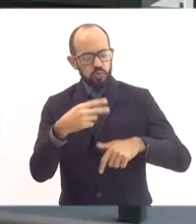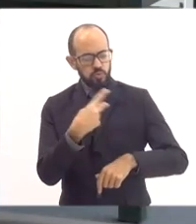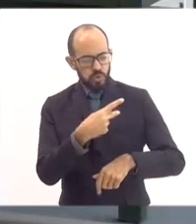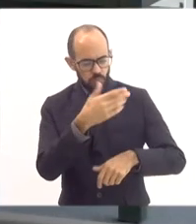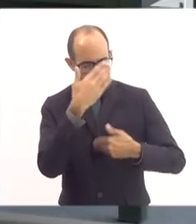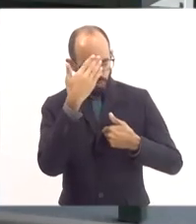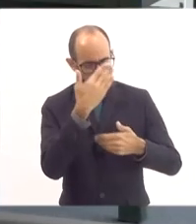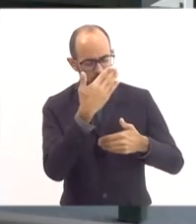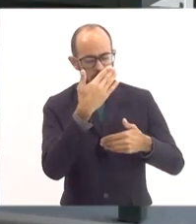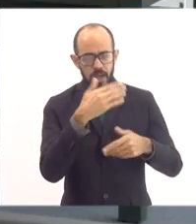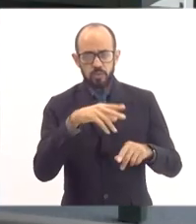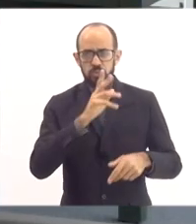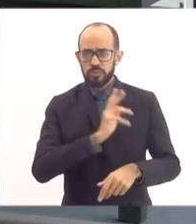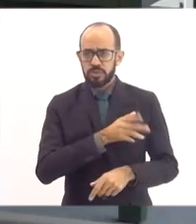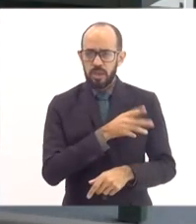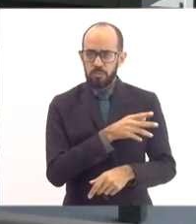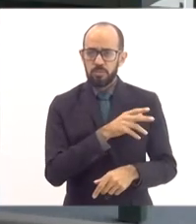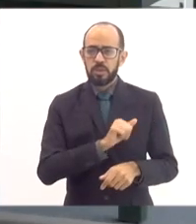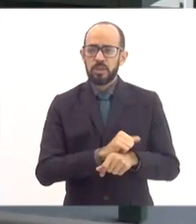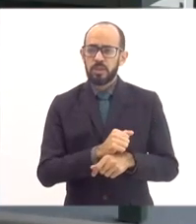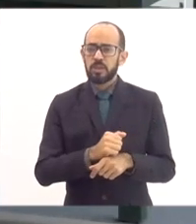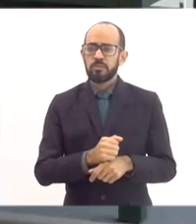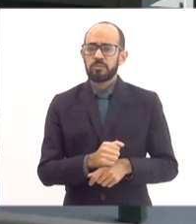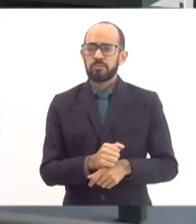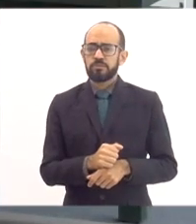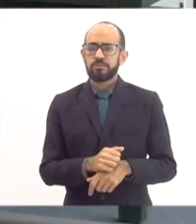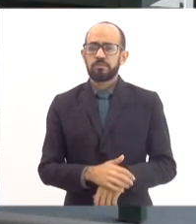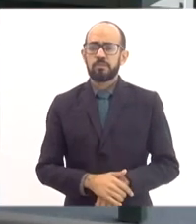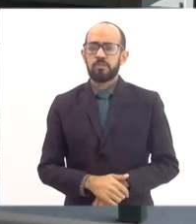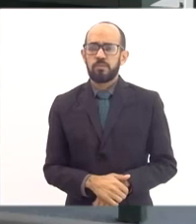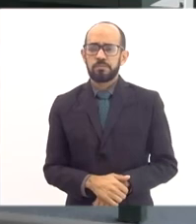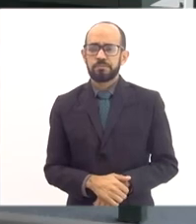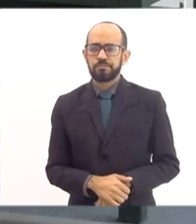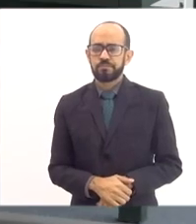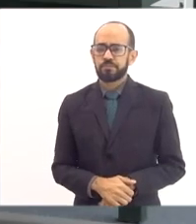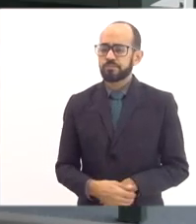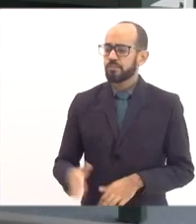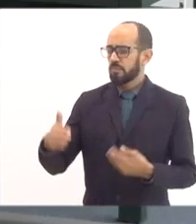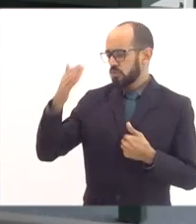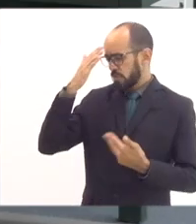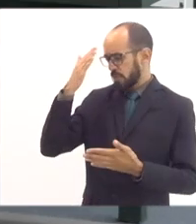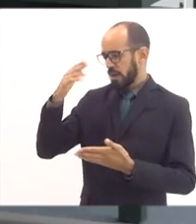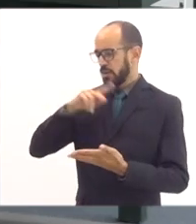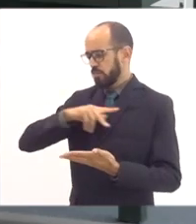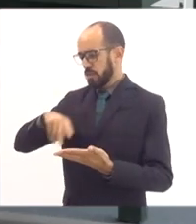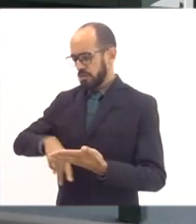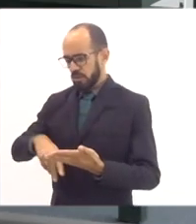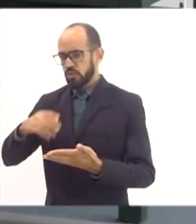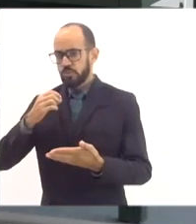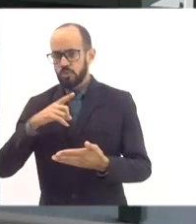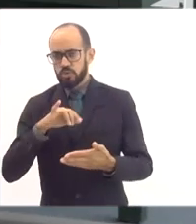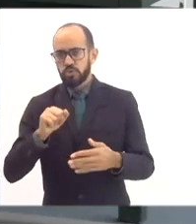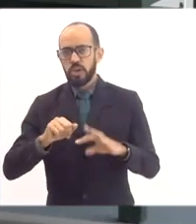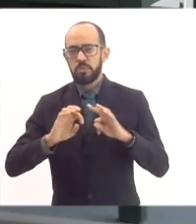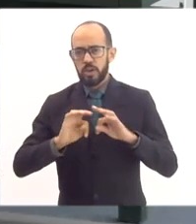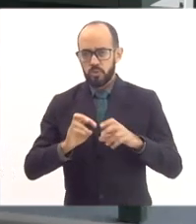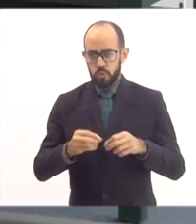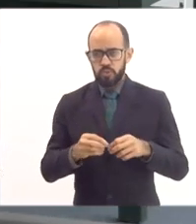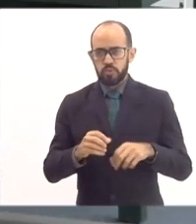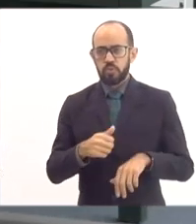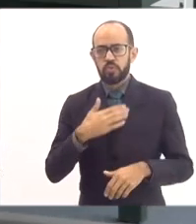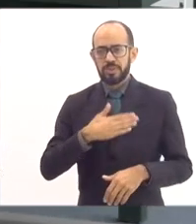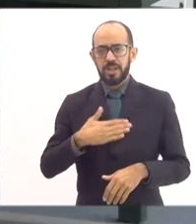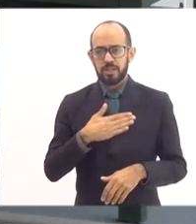irmão, pela presença, sempre. Agradeço de verdade. Obrigado, presidente. Bom dia a todos. Eu gostaria de cumprimentar o